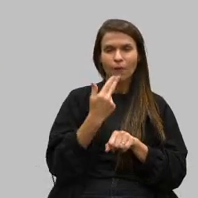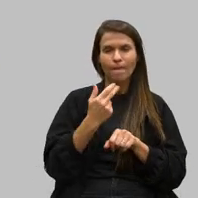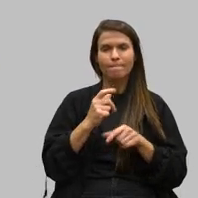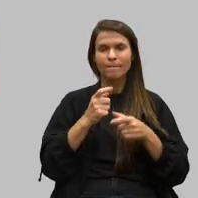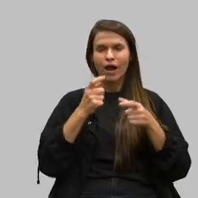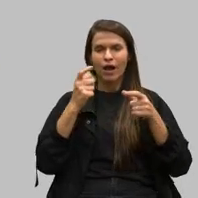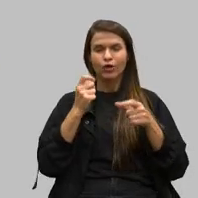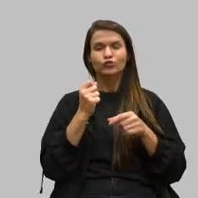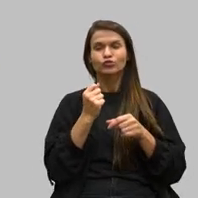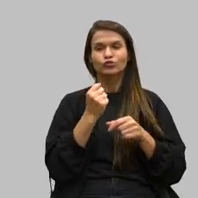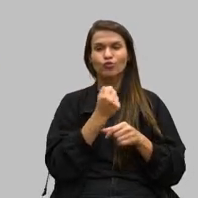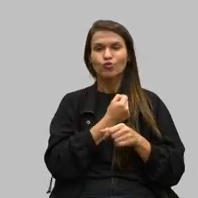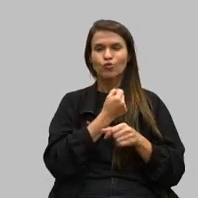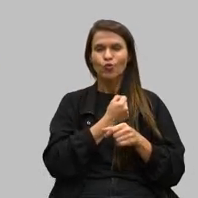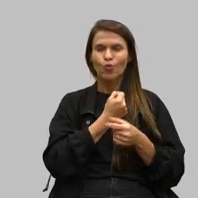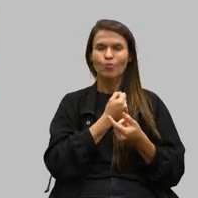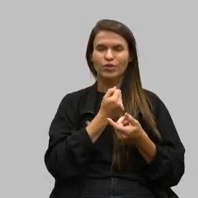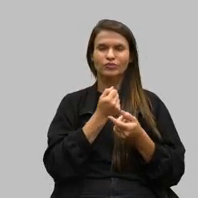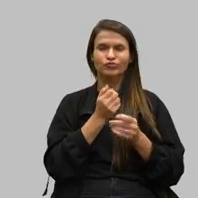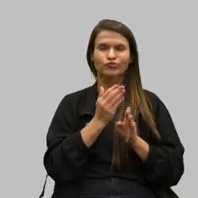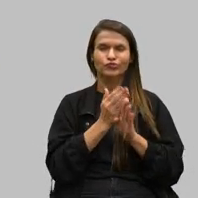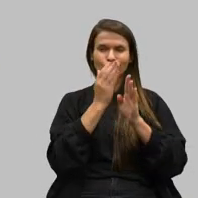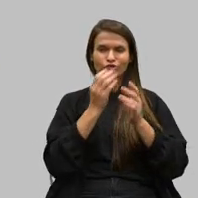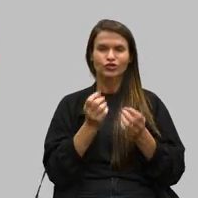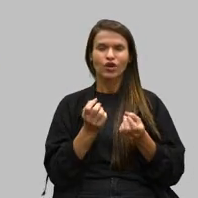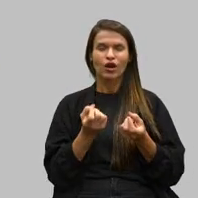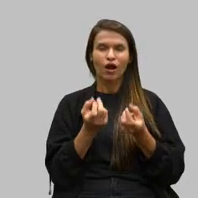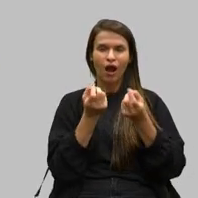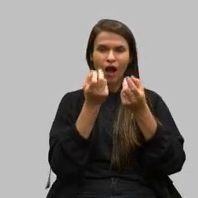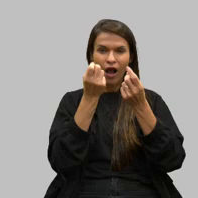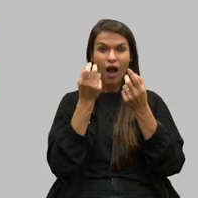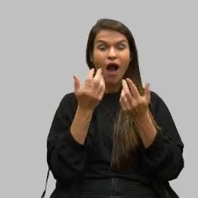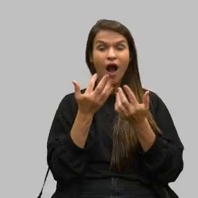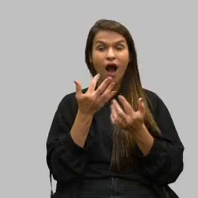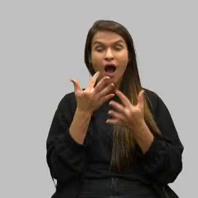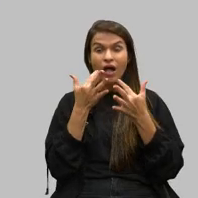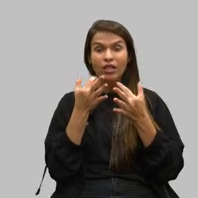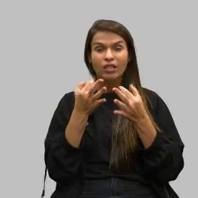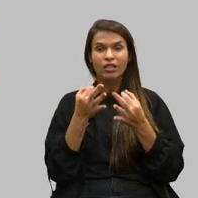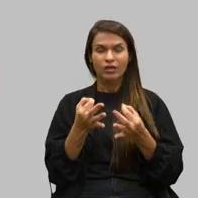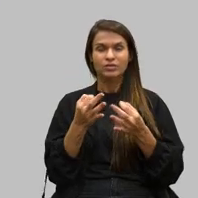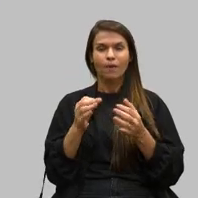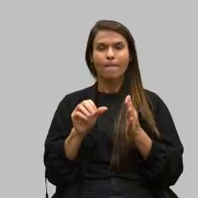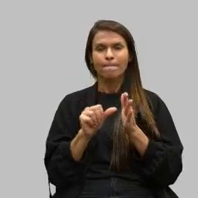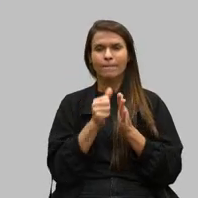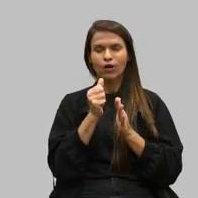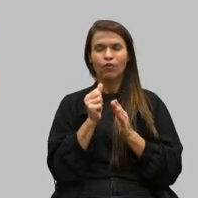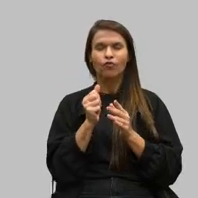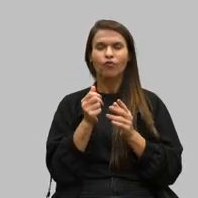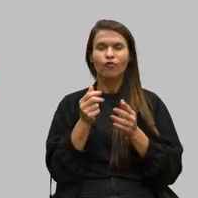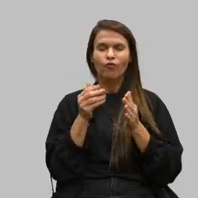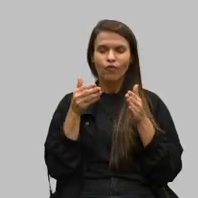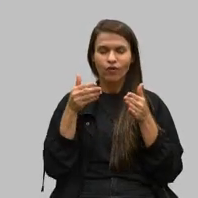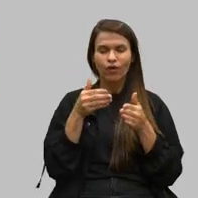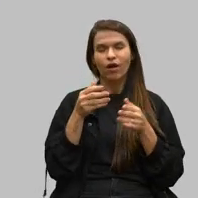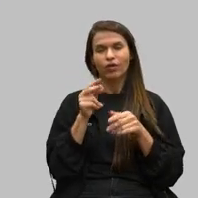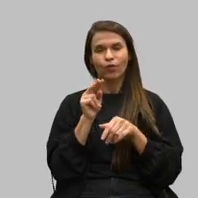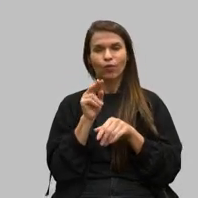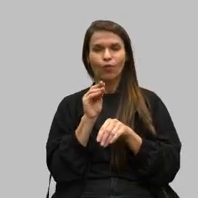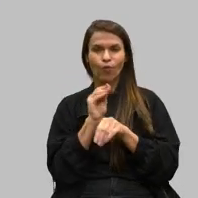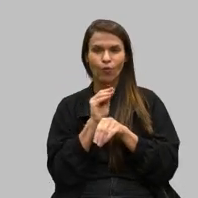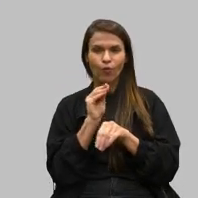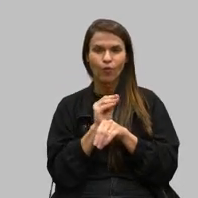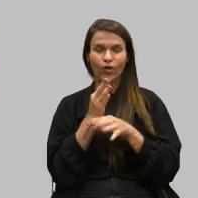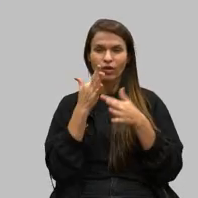diagnóstico precoce de câncer, atenção primária realmente centralizando todo o cuidado, toda a atenção, então